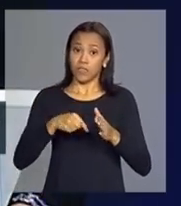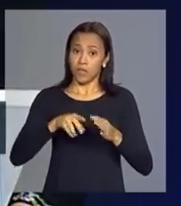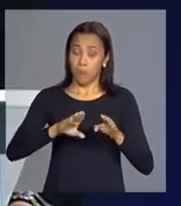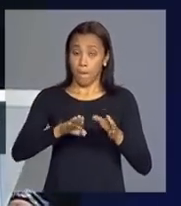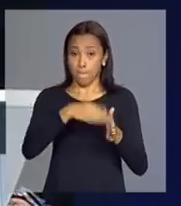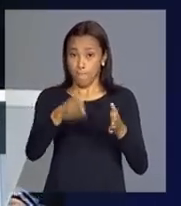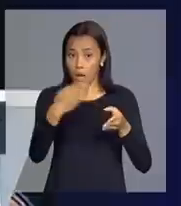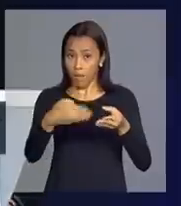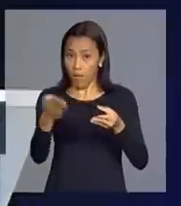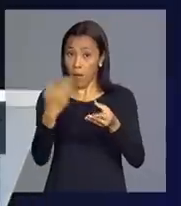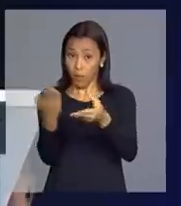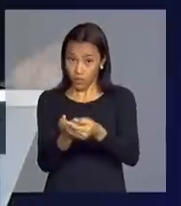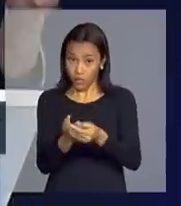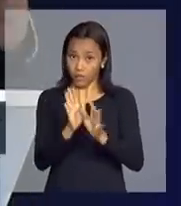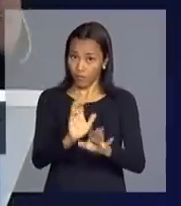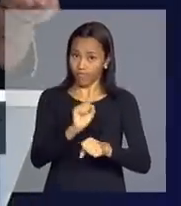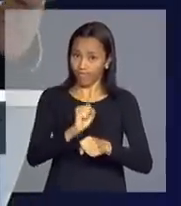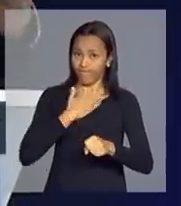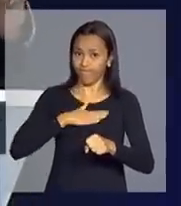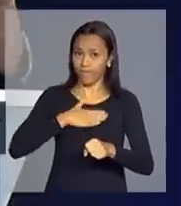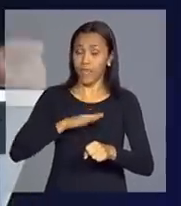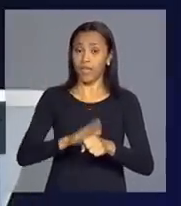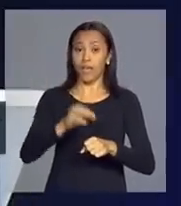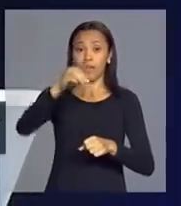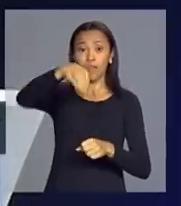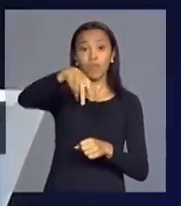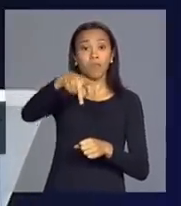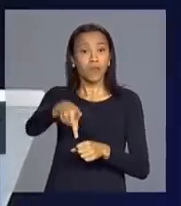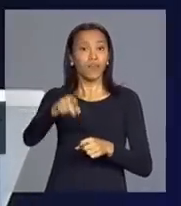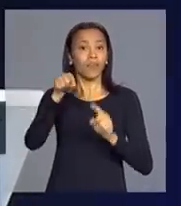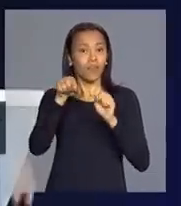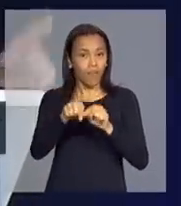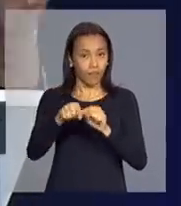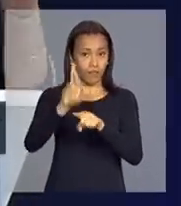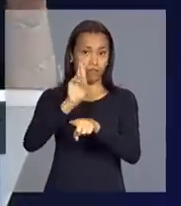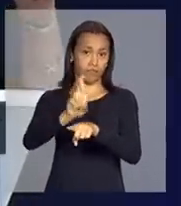júdice. E a MP que destina